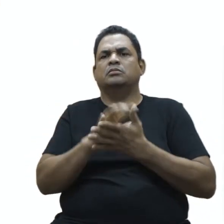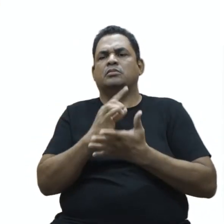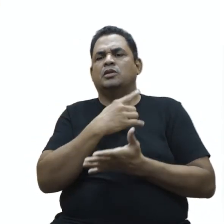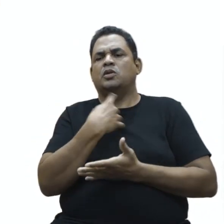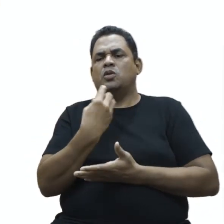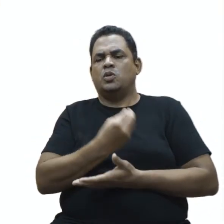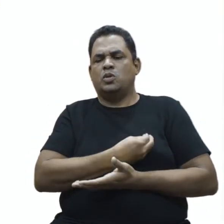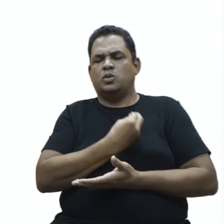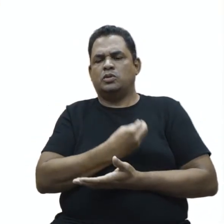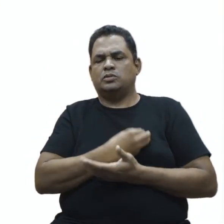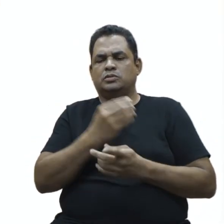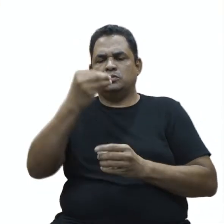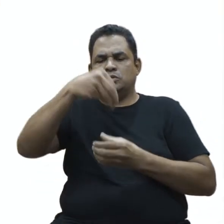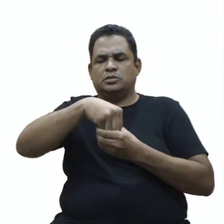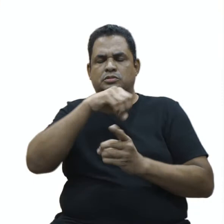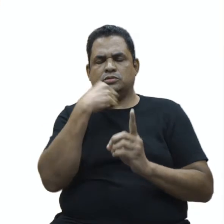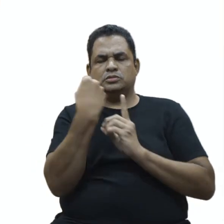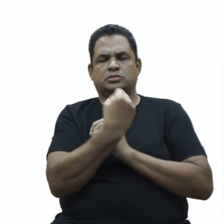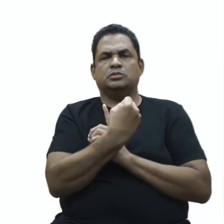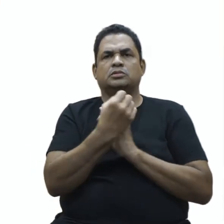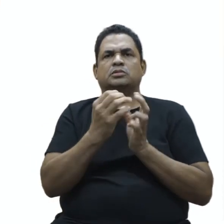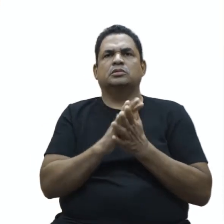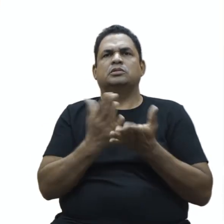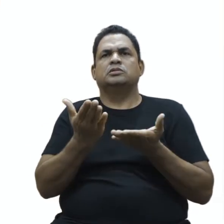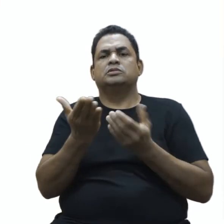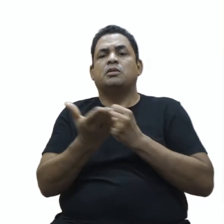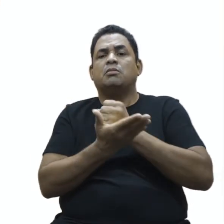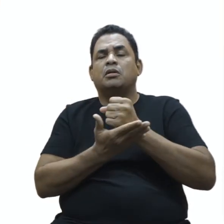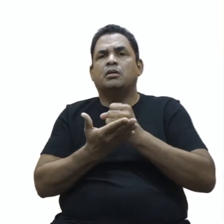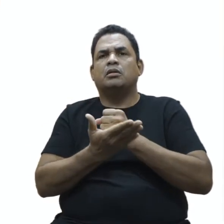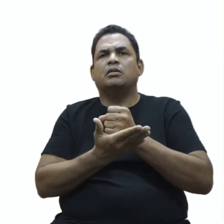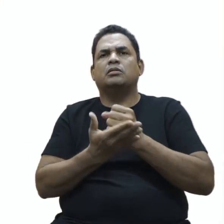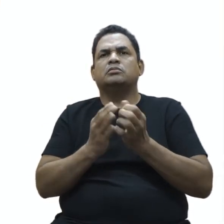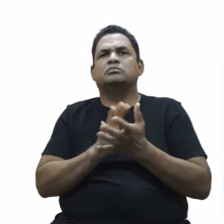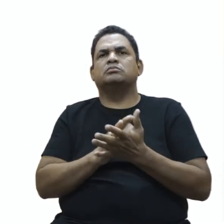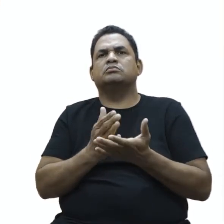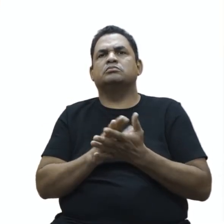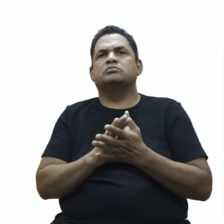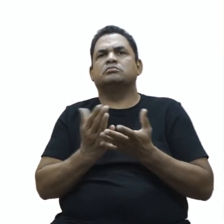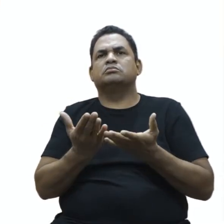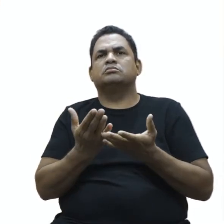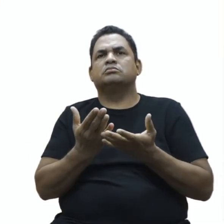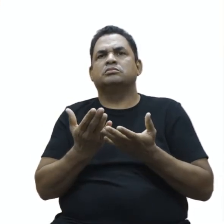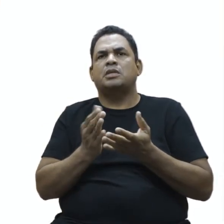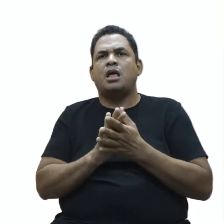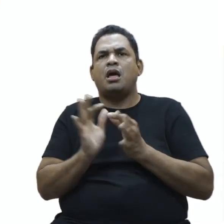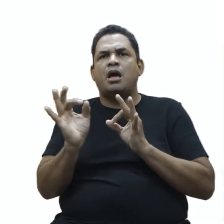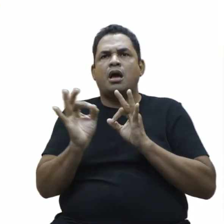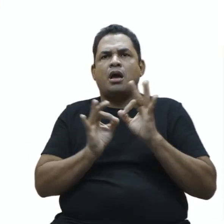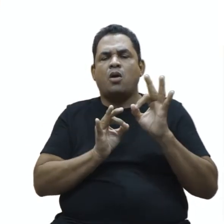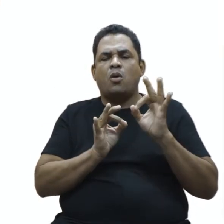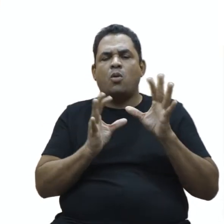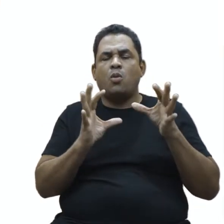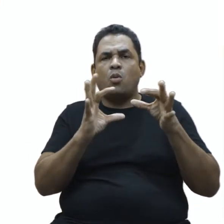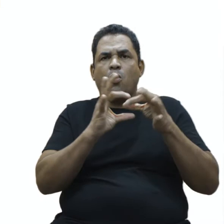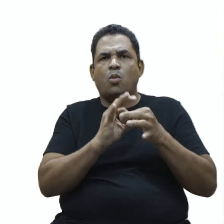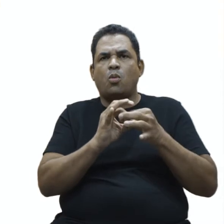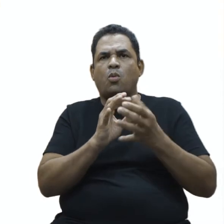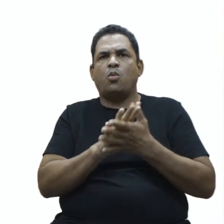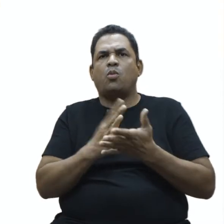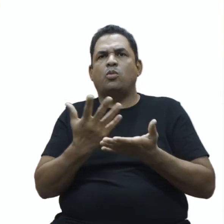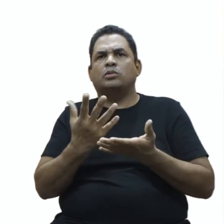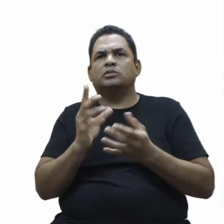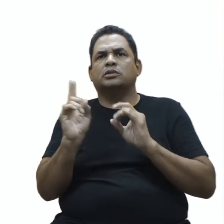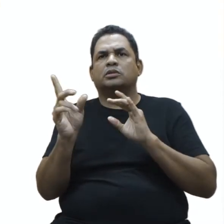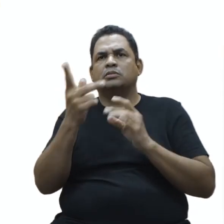em sociedade, né? E elas são baseadas nas uniões voluntárias orientadas para influenciar ou